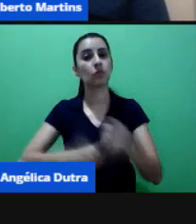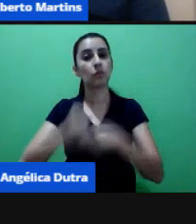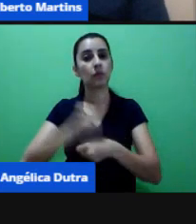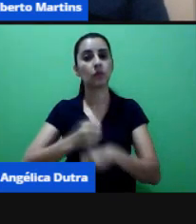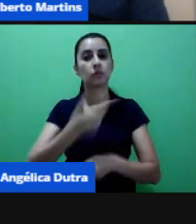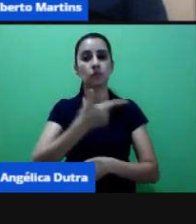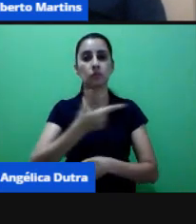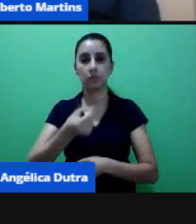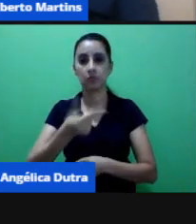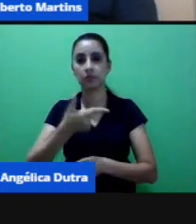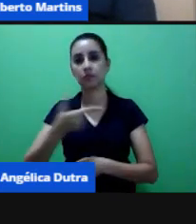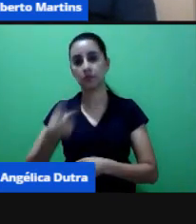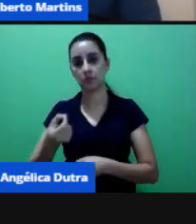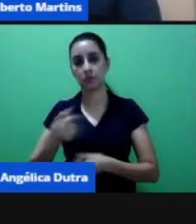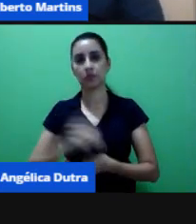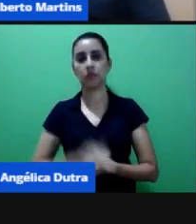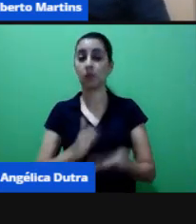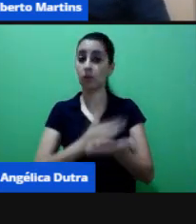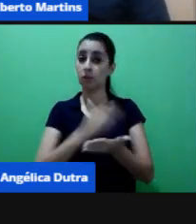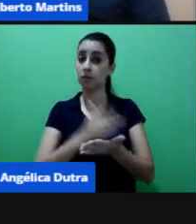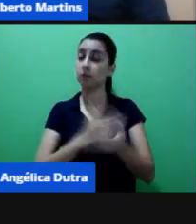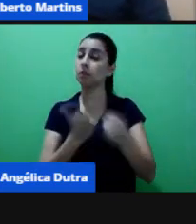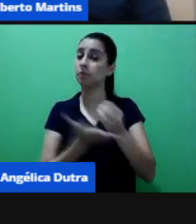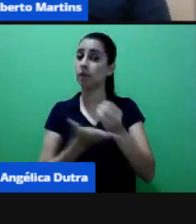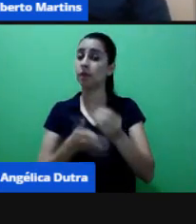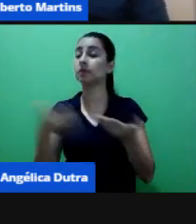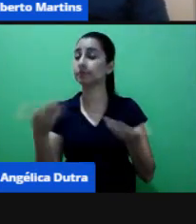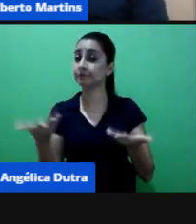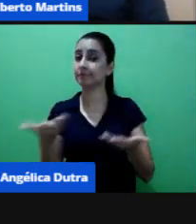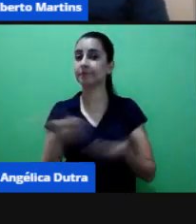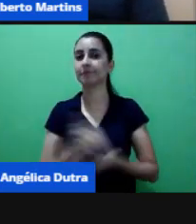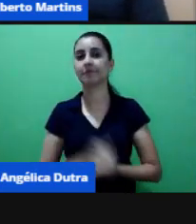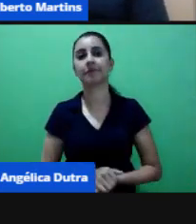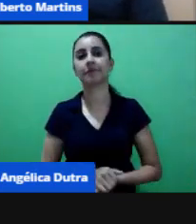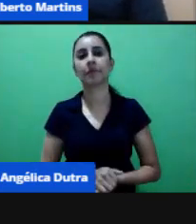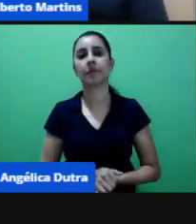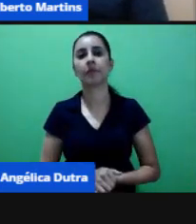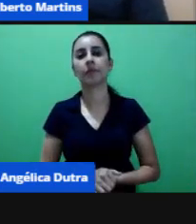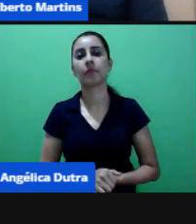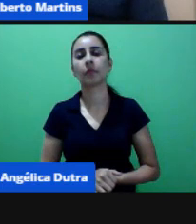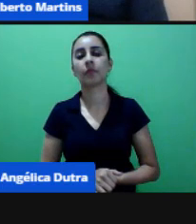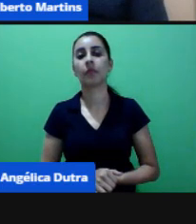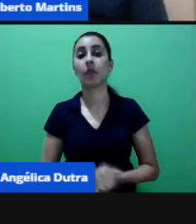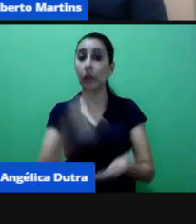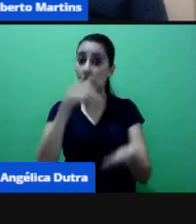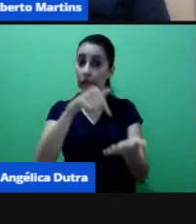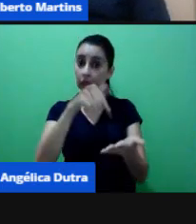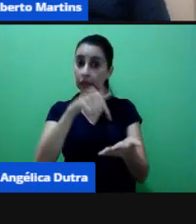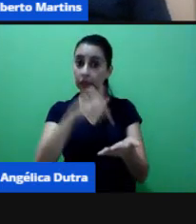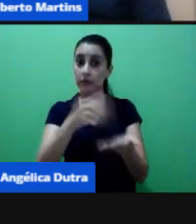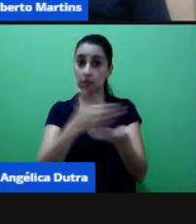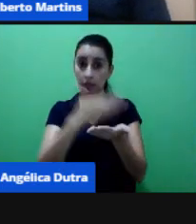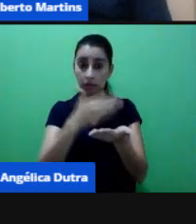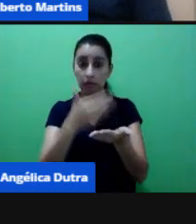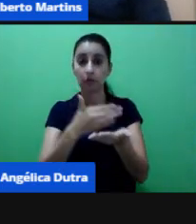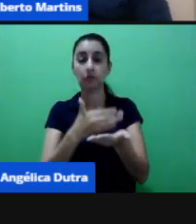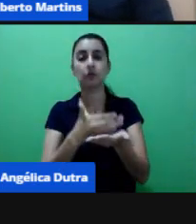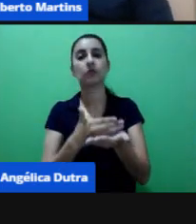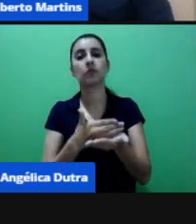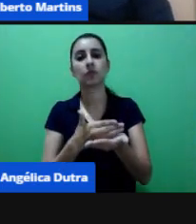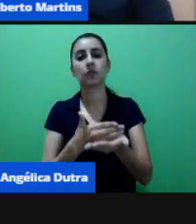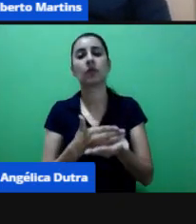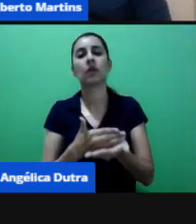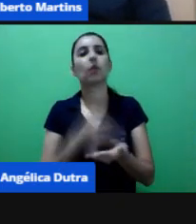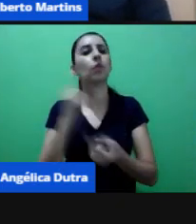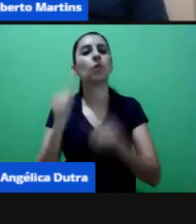base é o caderno de atividades, ok? Esse caderno base, ele tem como objetivo o